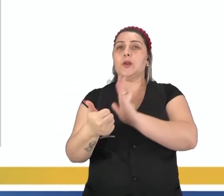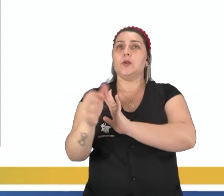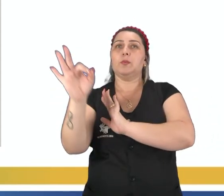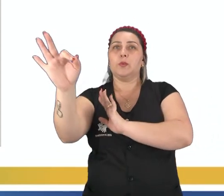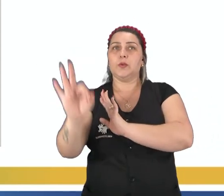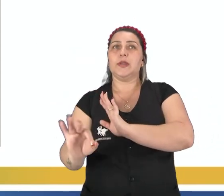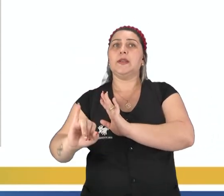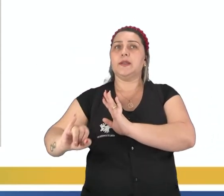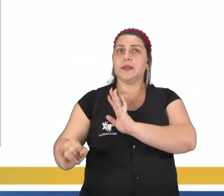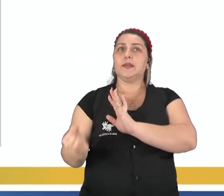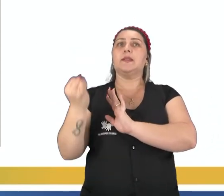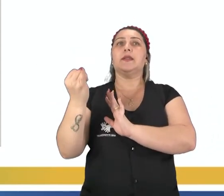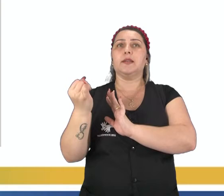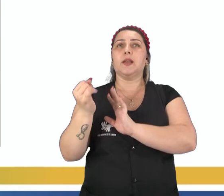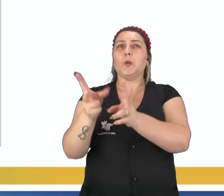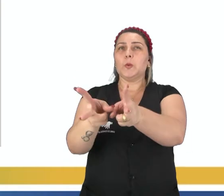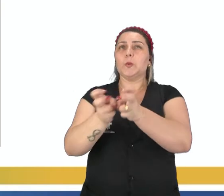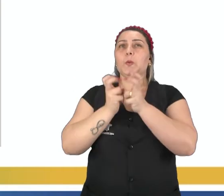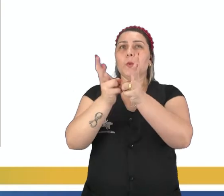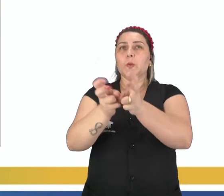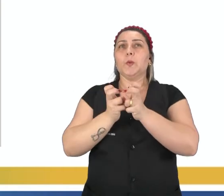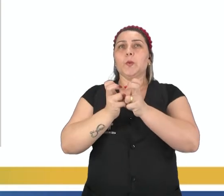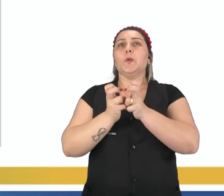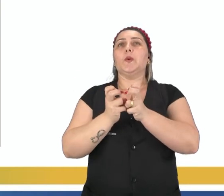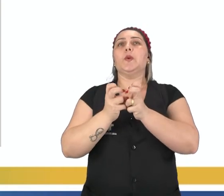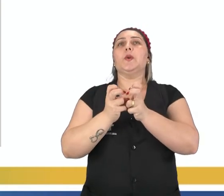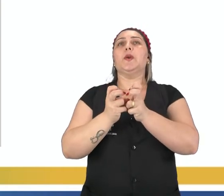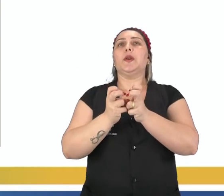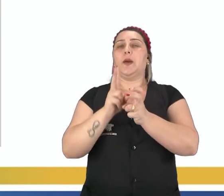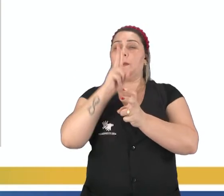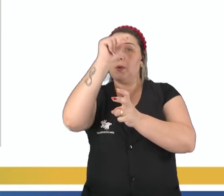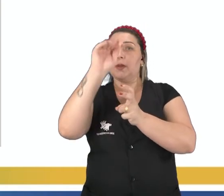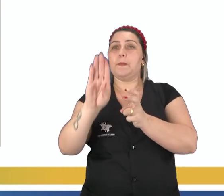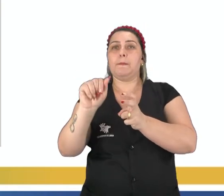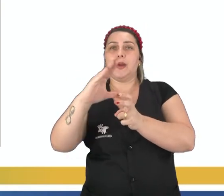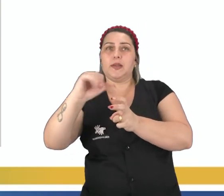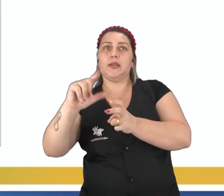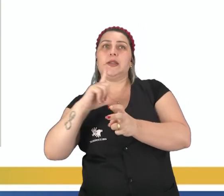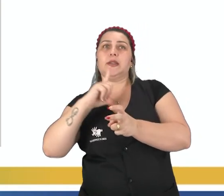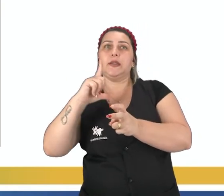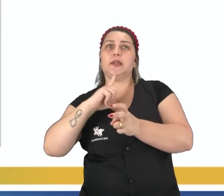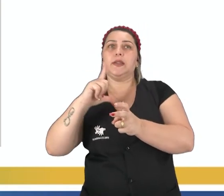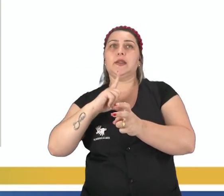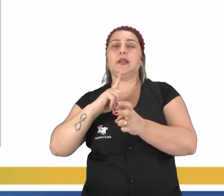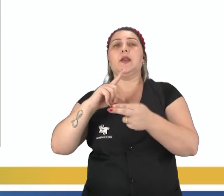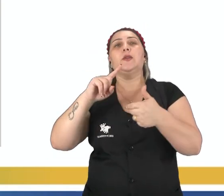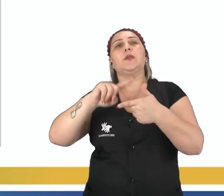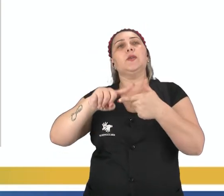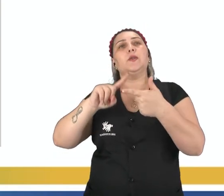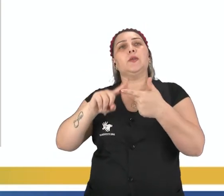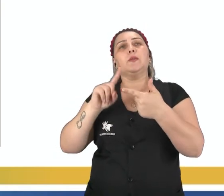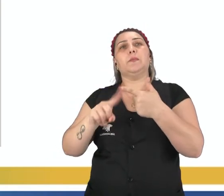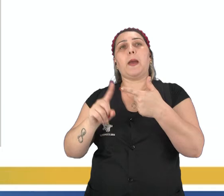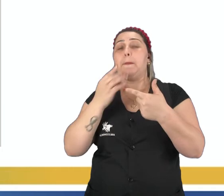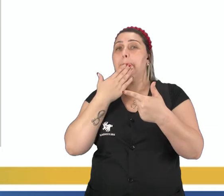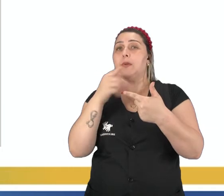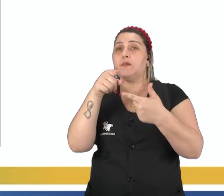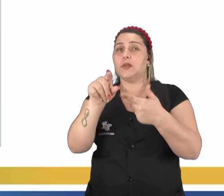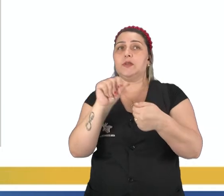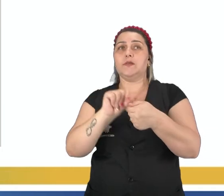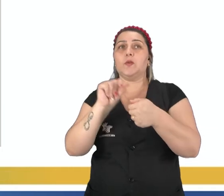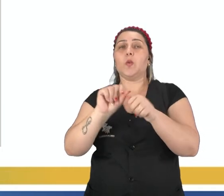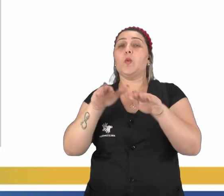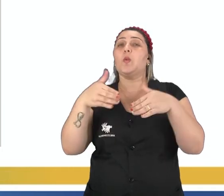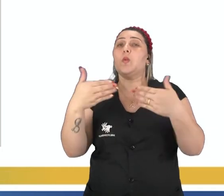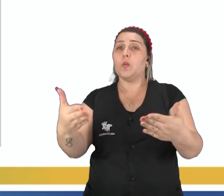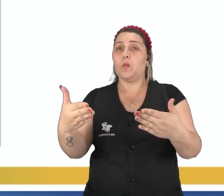é aproveitado. A exploração de boa parte do potencial da bacia tem como fator restritivo, né? E aí pede que vocês falem.